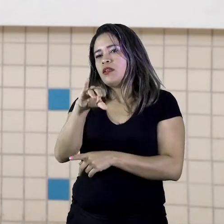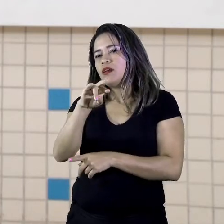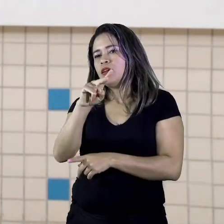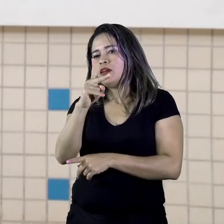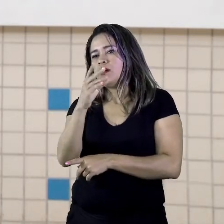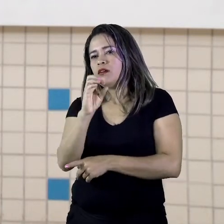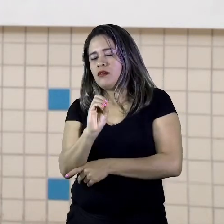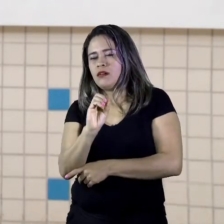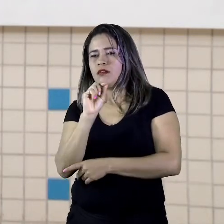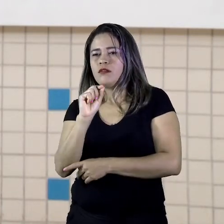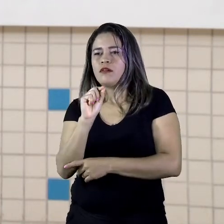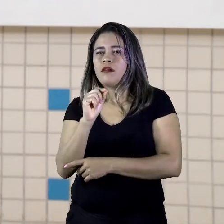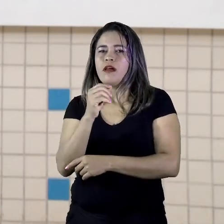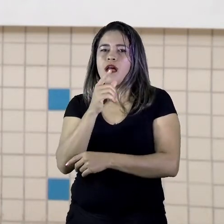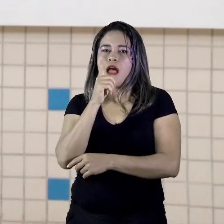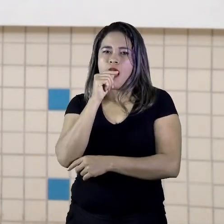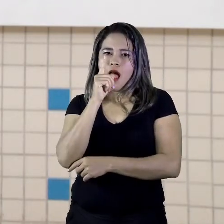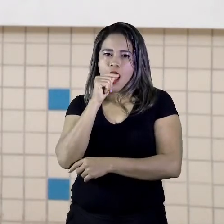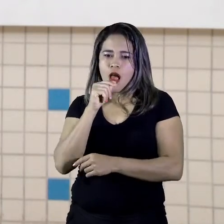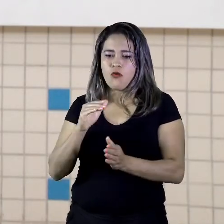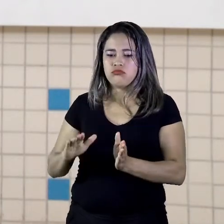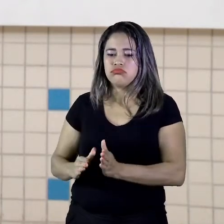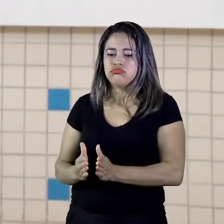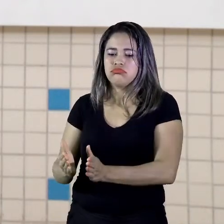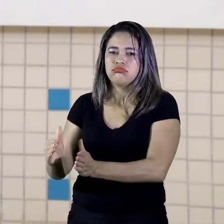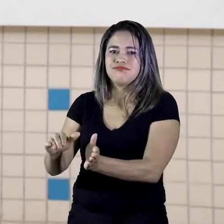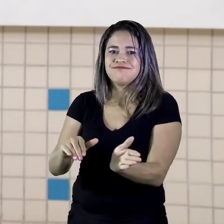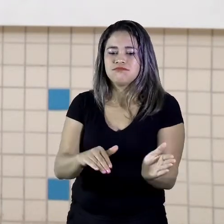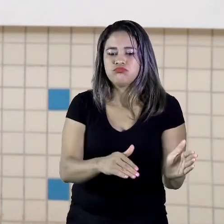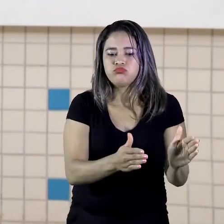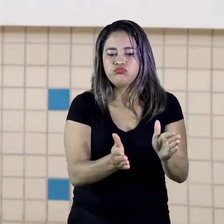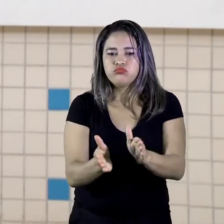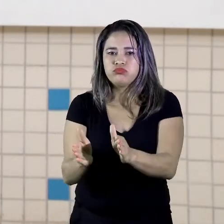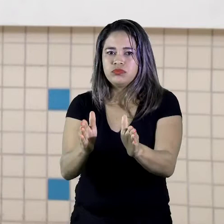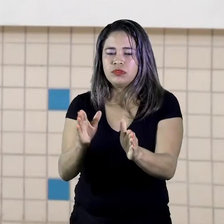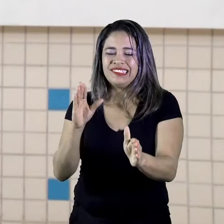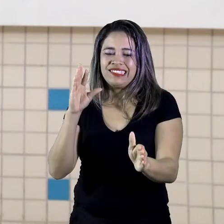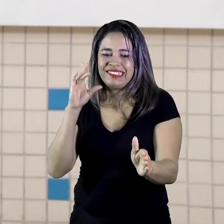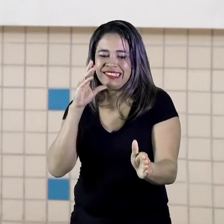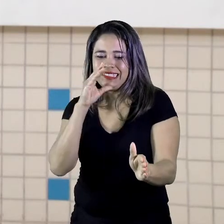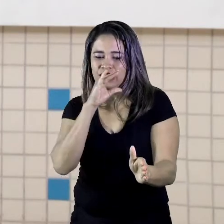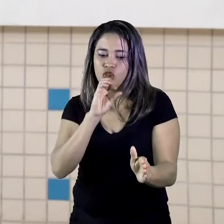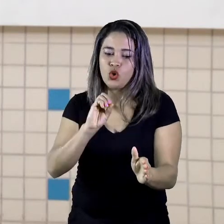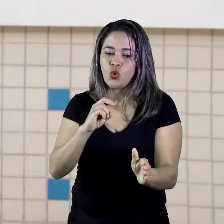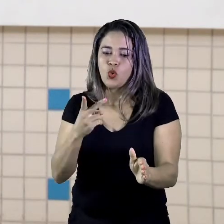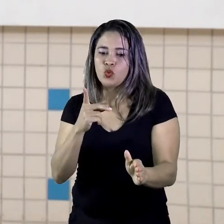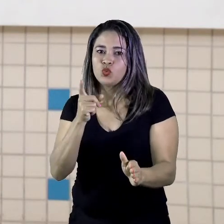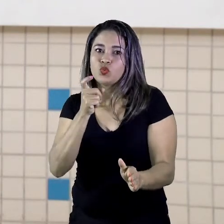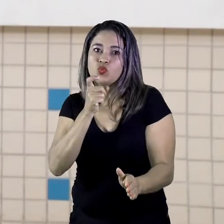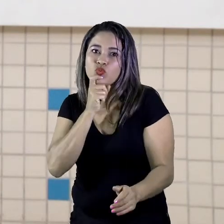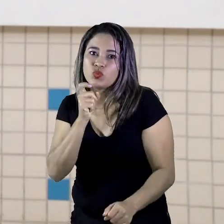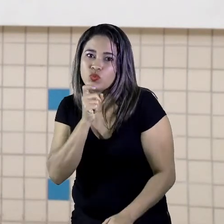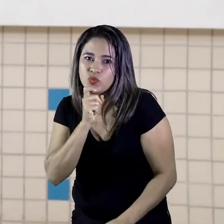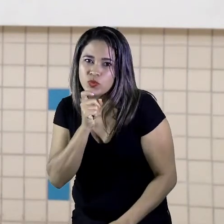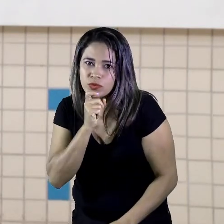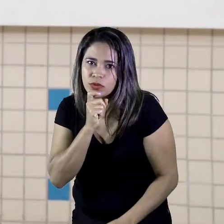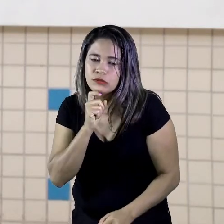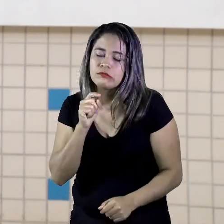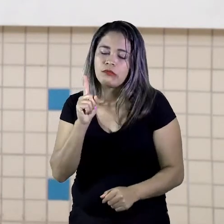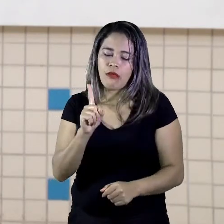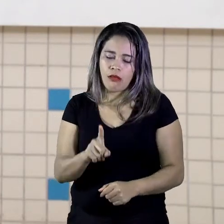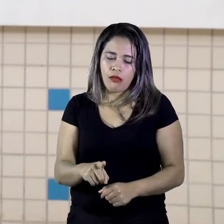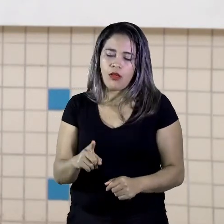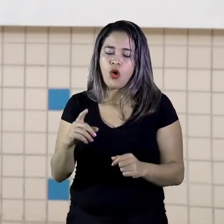que as águas do Oceano Pacífico elas esquentem ou esfriem, e isso então altera o